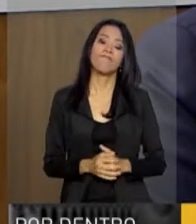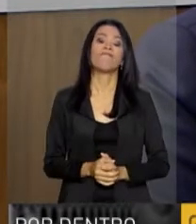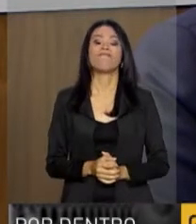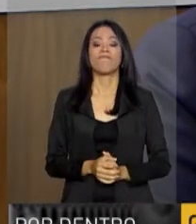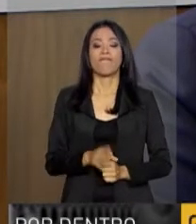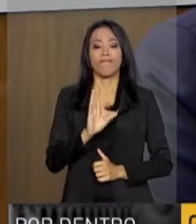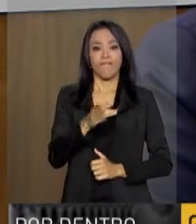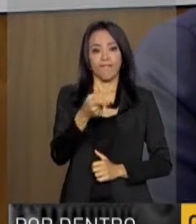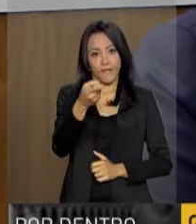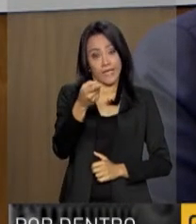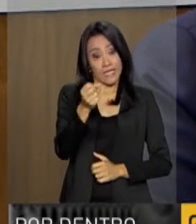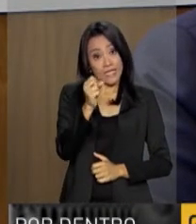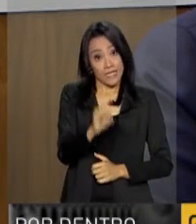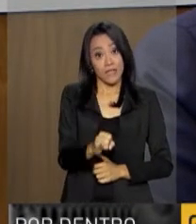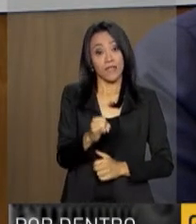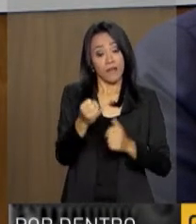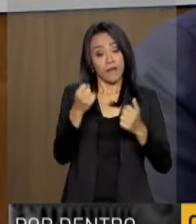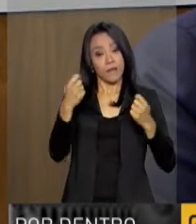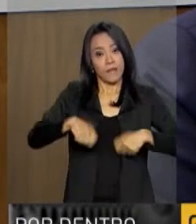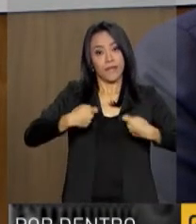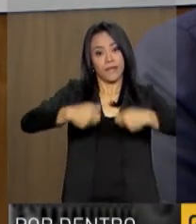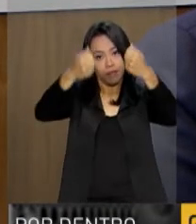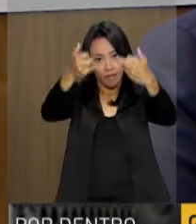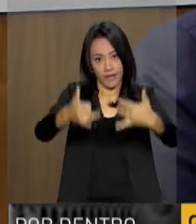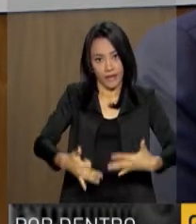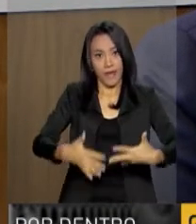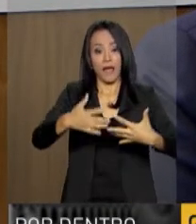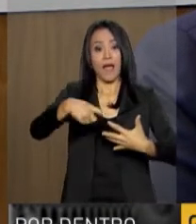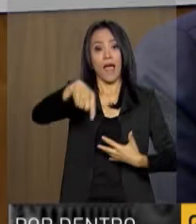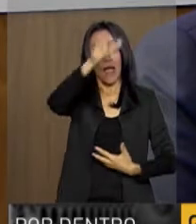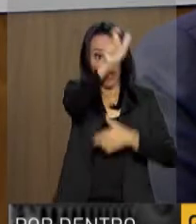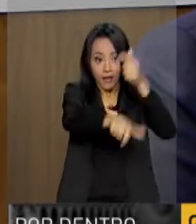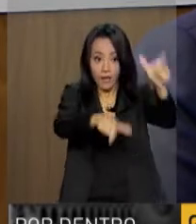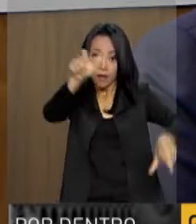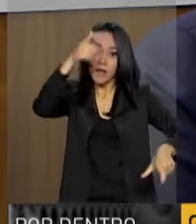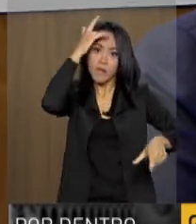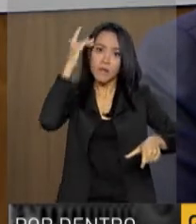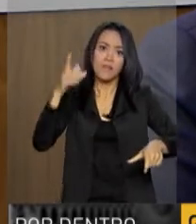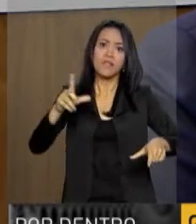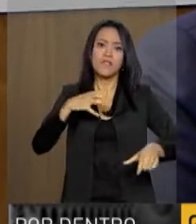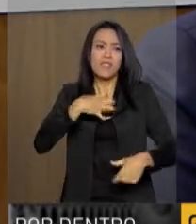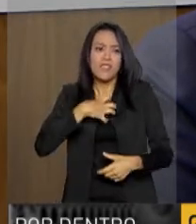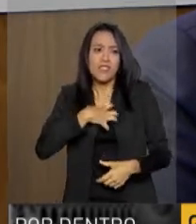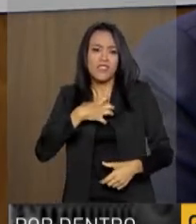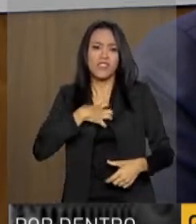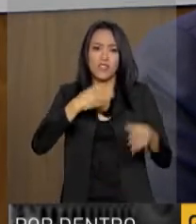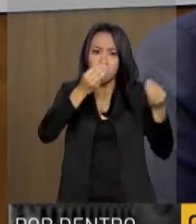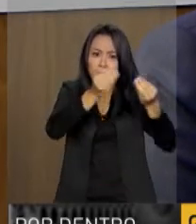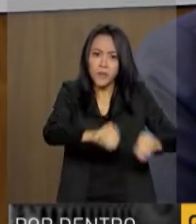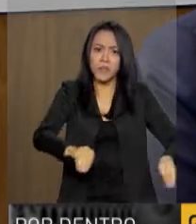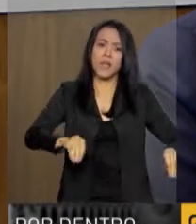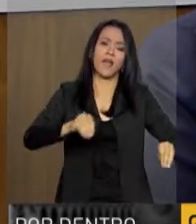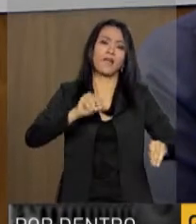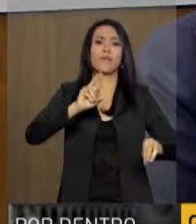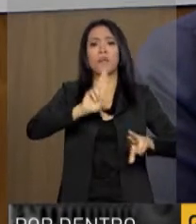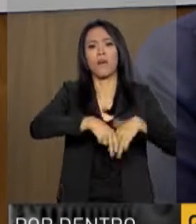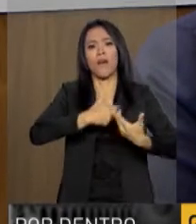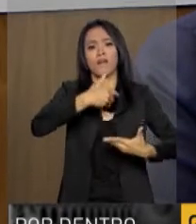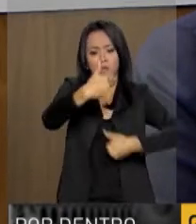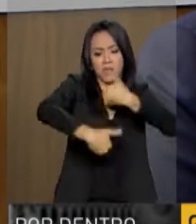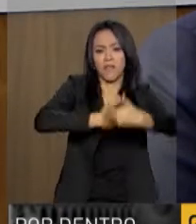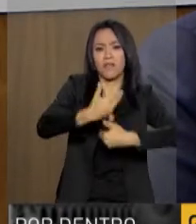se sinta prejudicado com a qualidade da operação das empresas no seu município na sua região